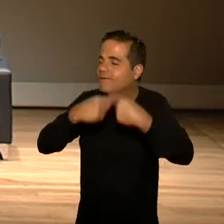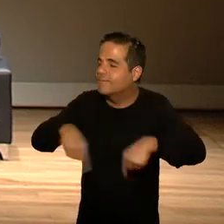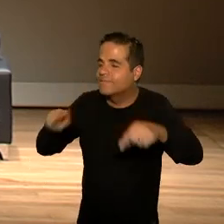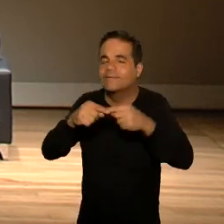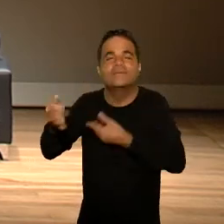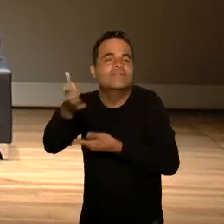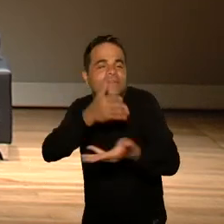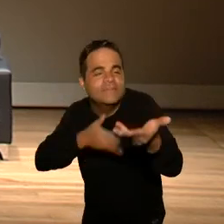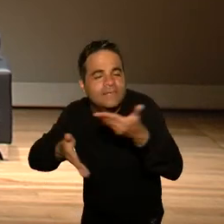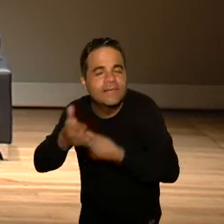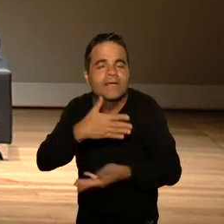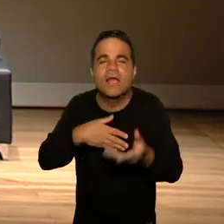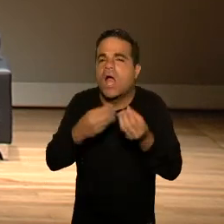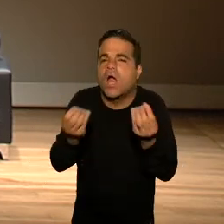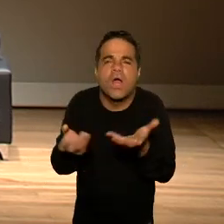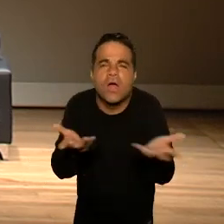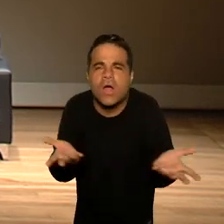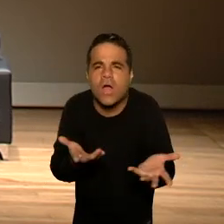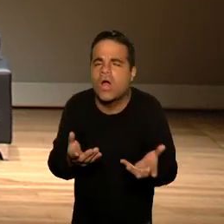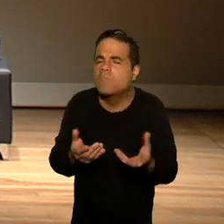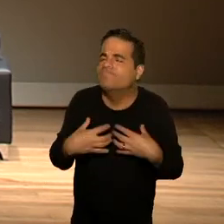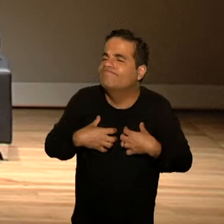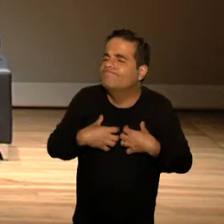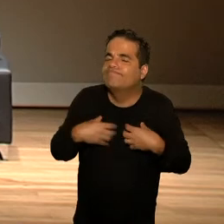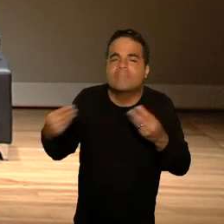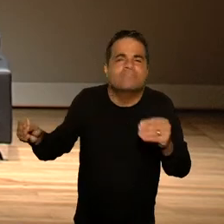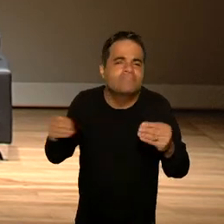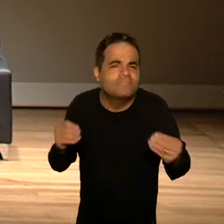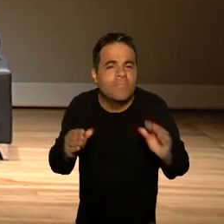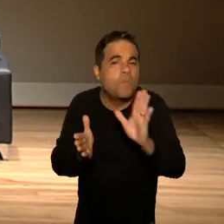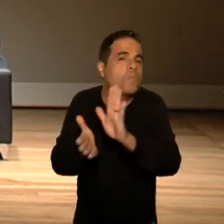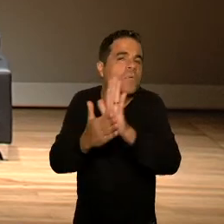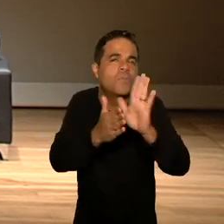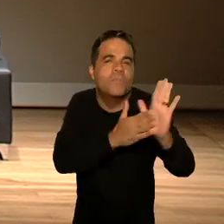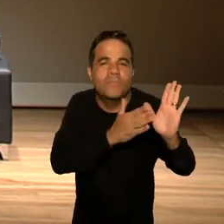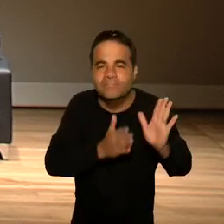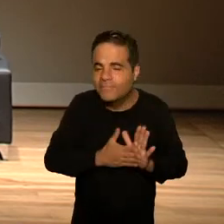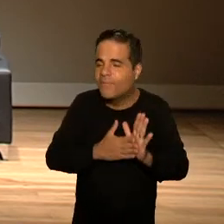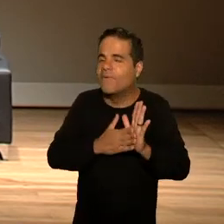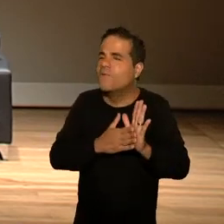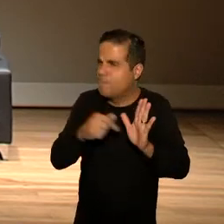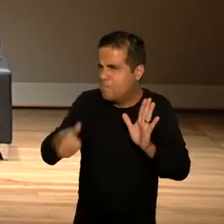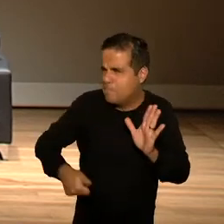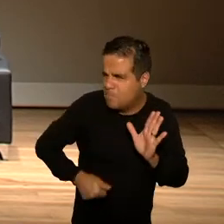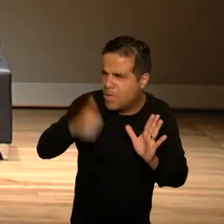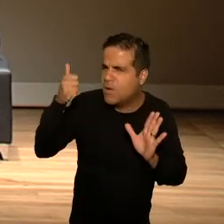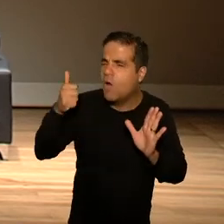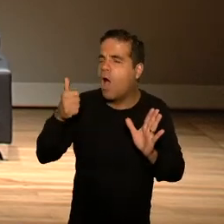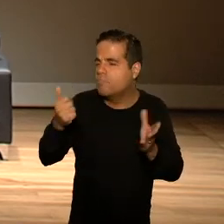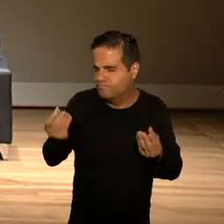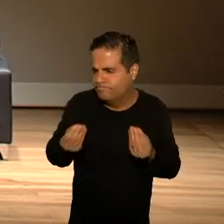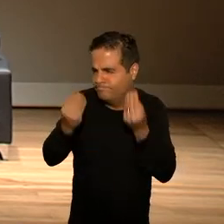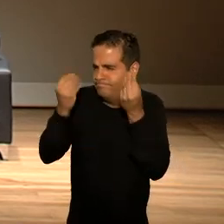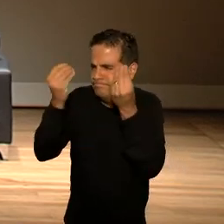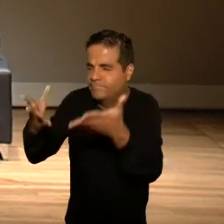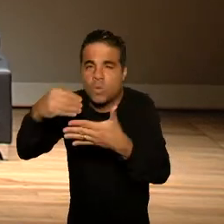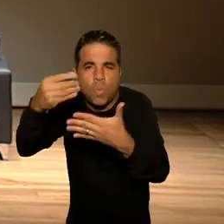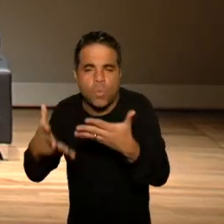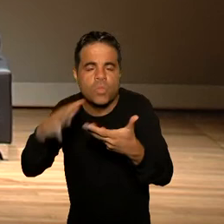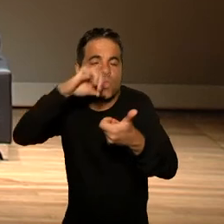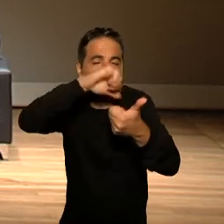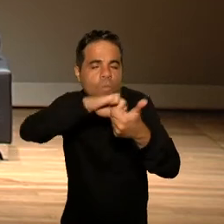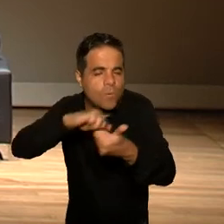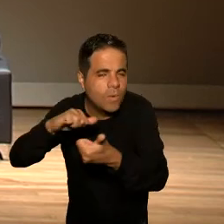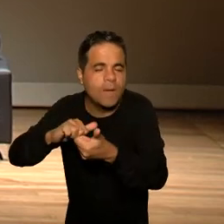relação de como flexibilizar e propor cada vez mais isso para levar um conteúdo de qualidade